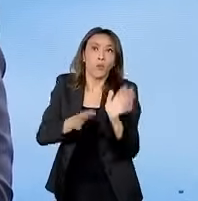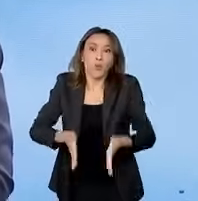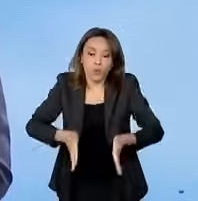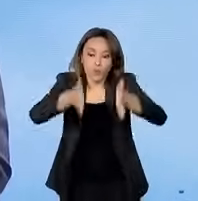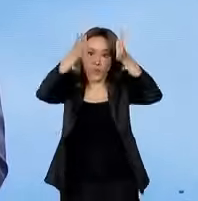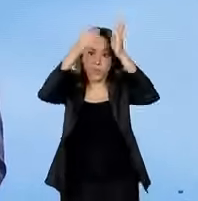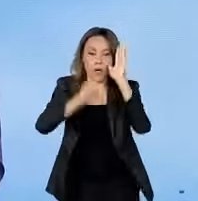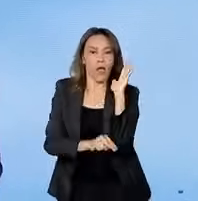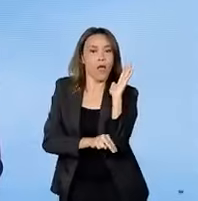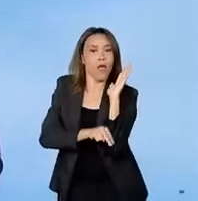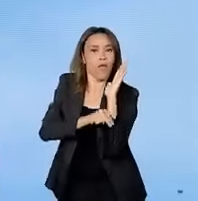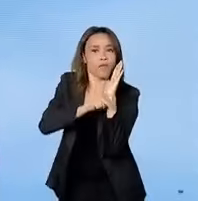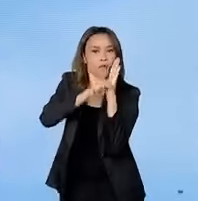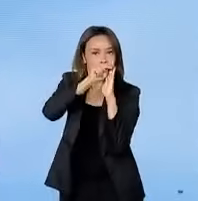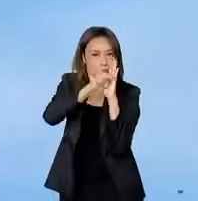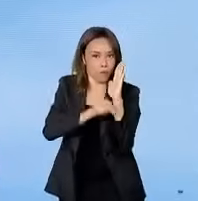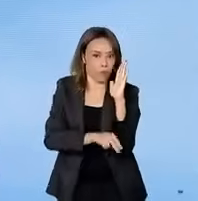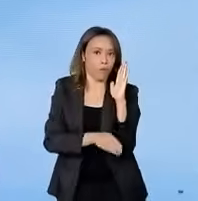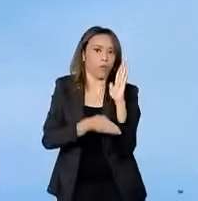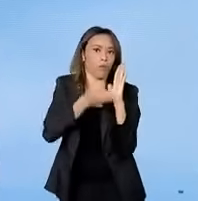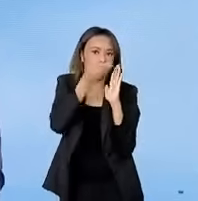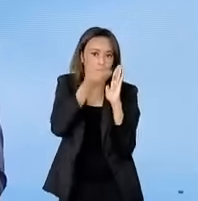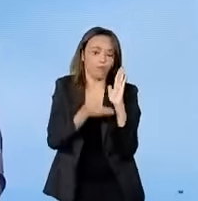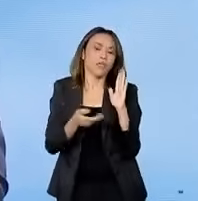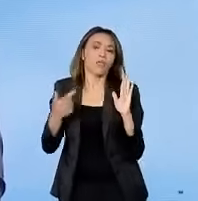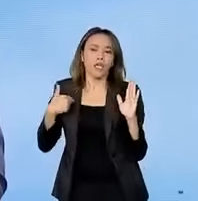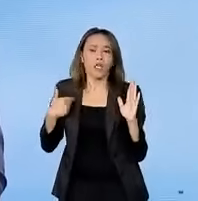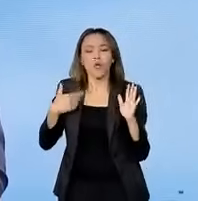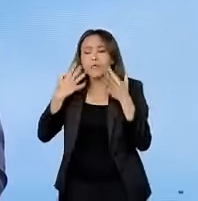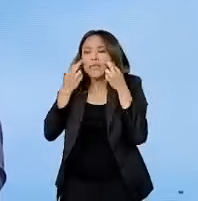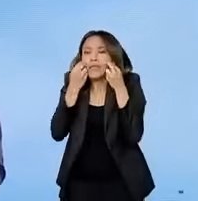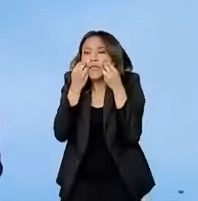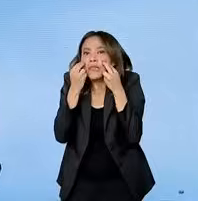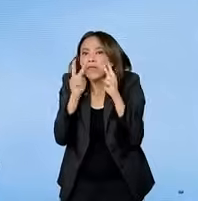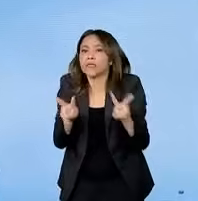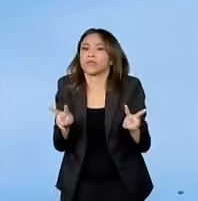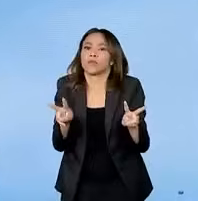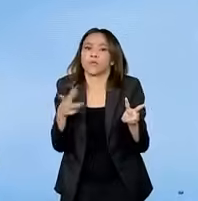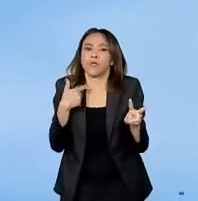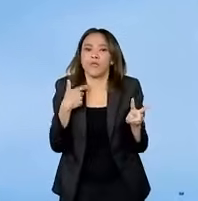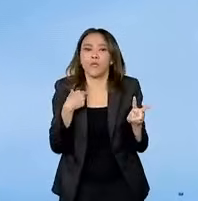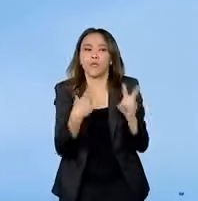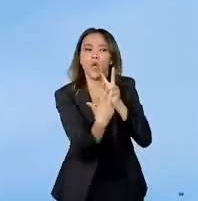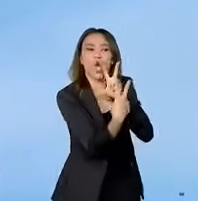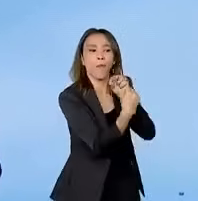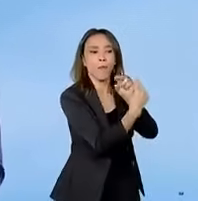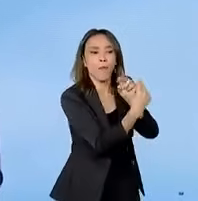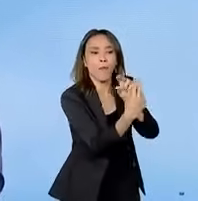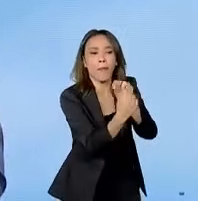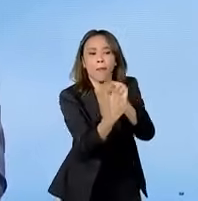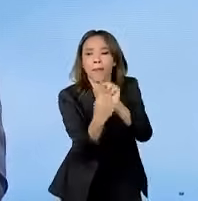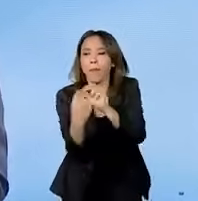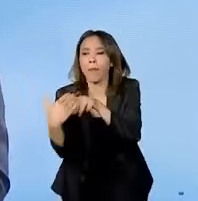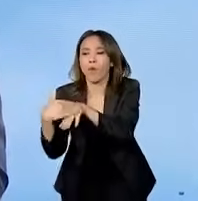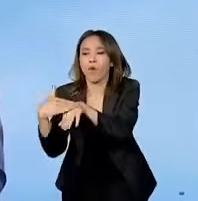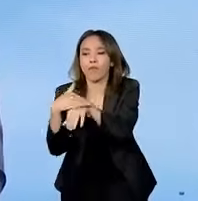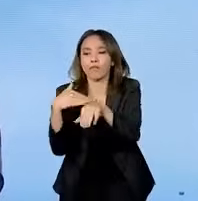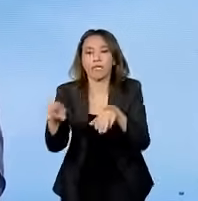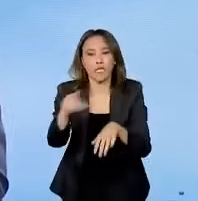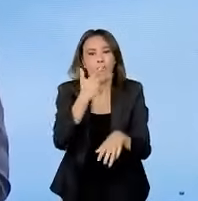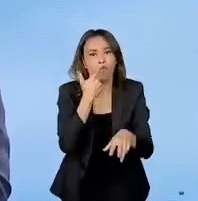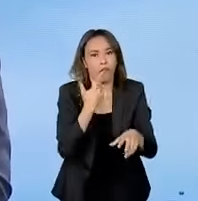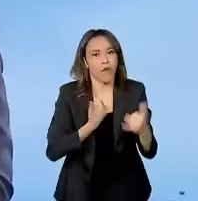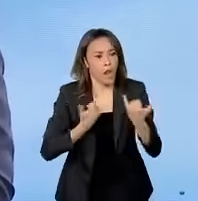sou testemunha disso e tenho falado com cada um dos movimentos da qualidade superior que é a construção